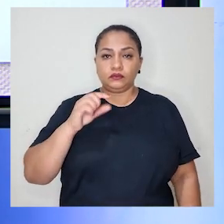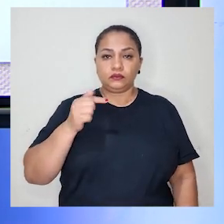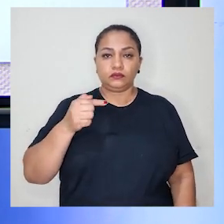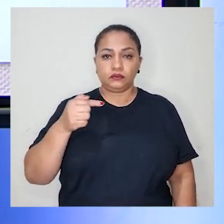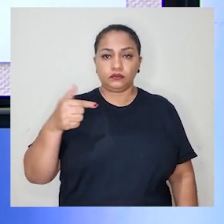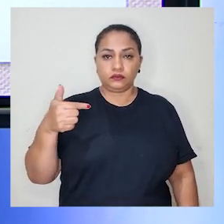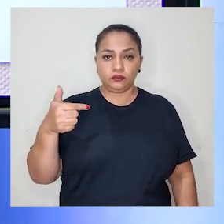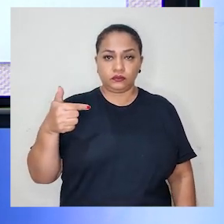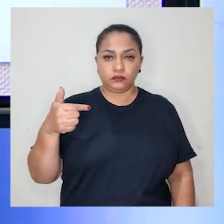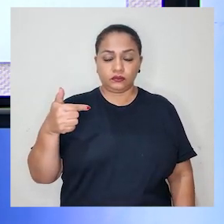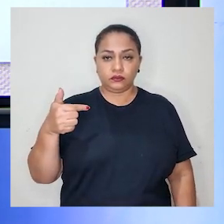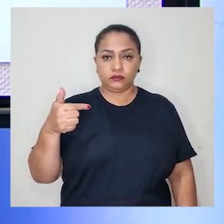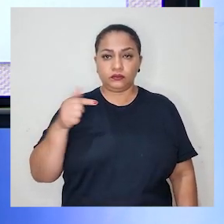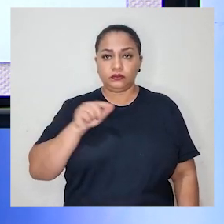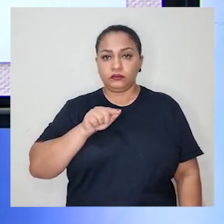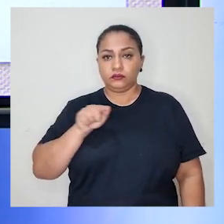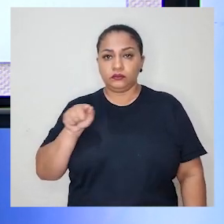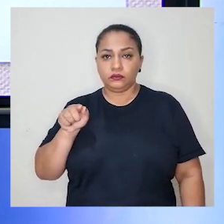072.